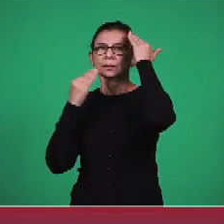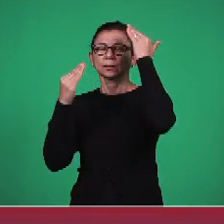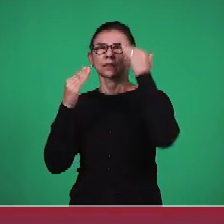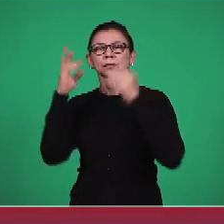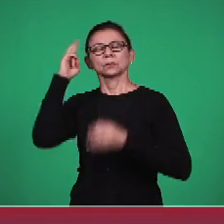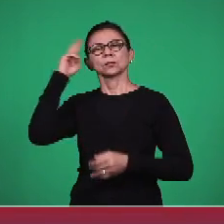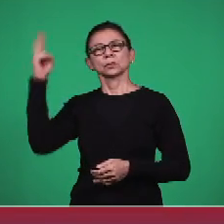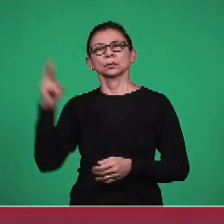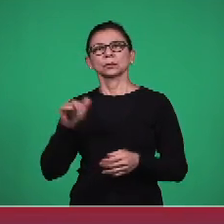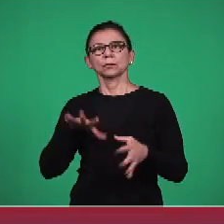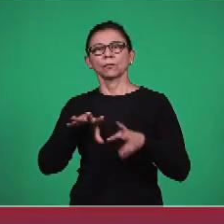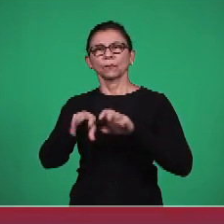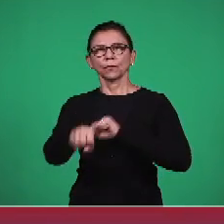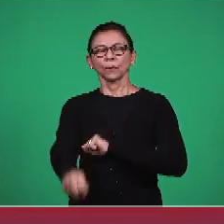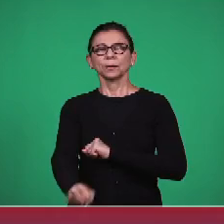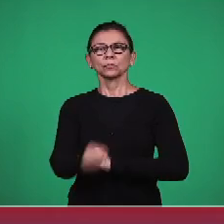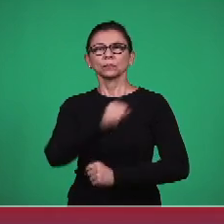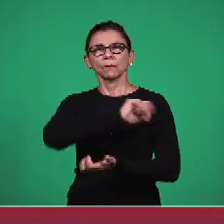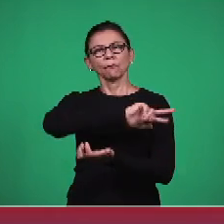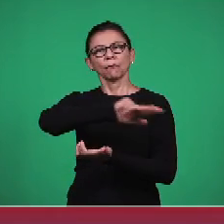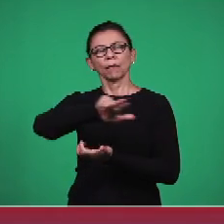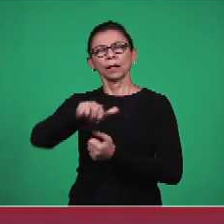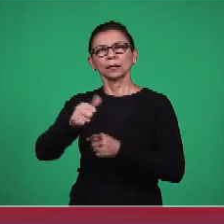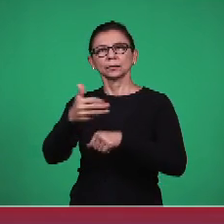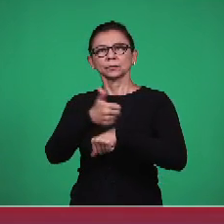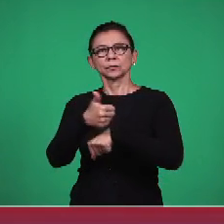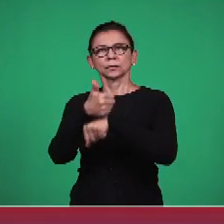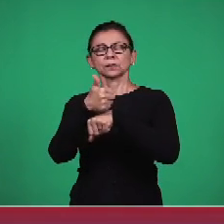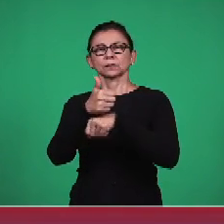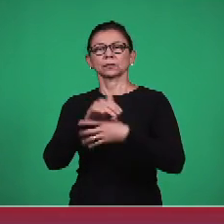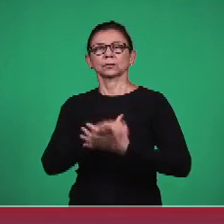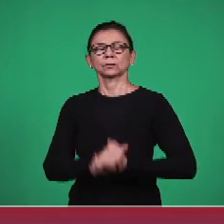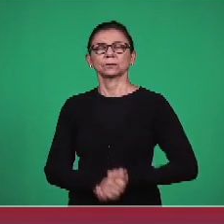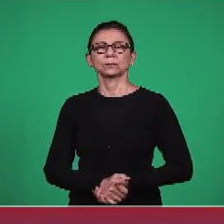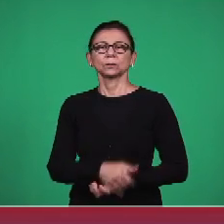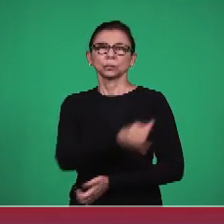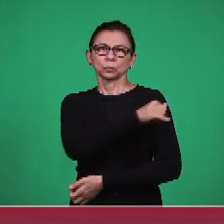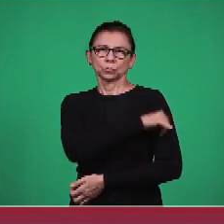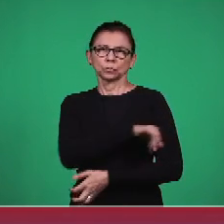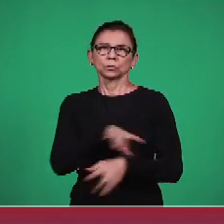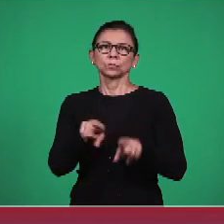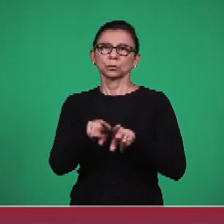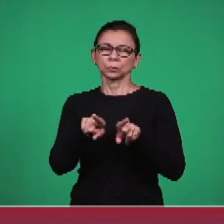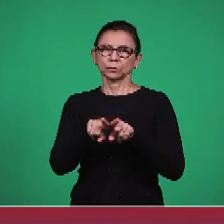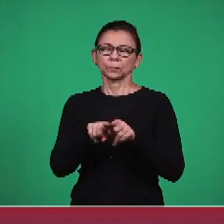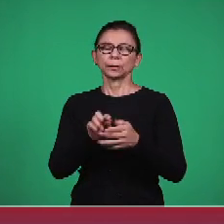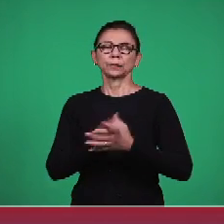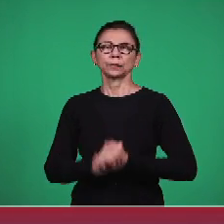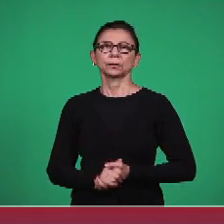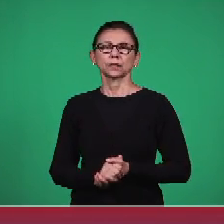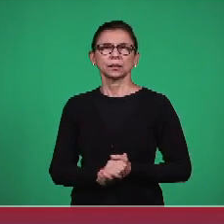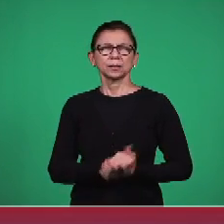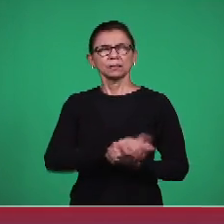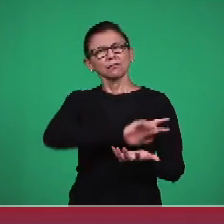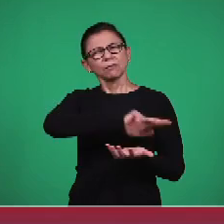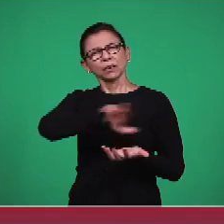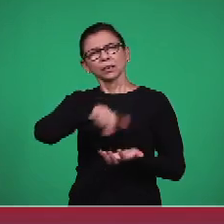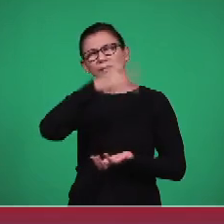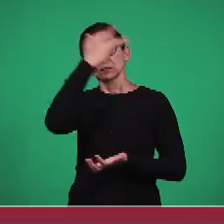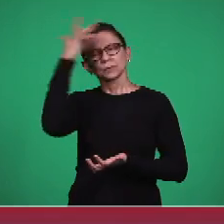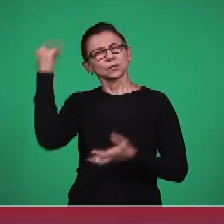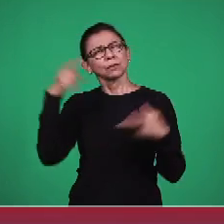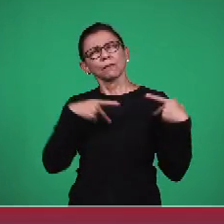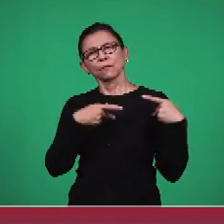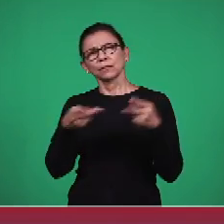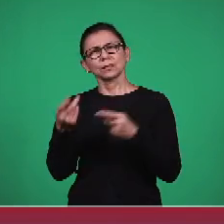várias profissões foi realizado em São Gonçalo, Rio de Janeiro, com a presença de dezenas de visitantes acompanhando ali